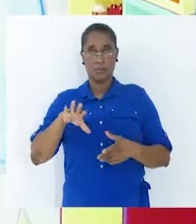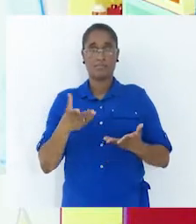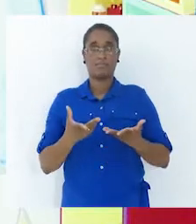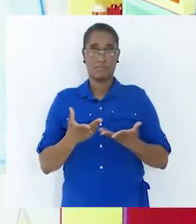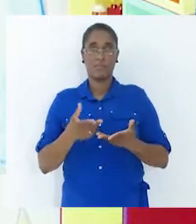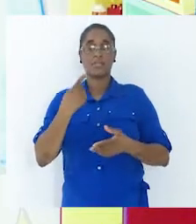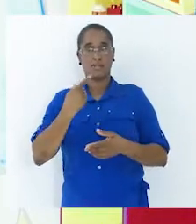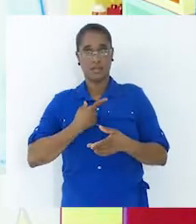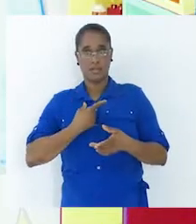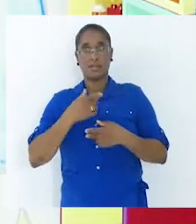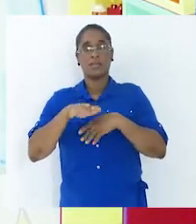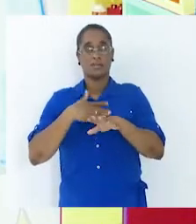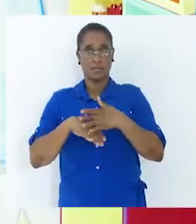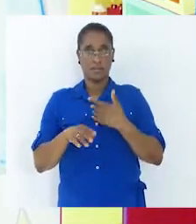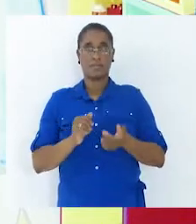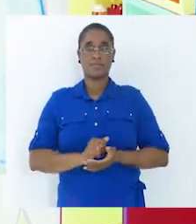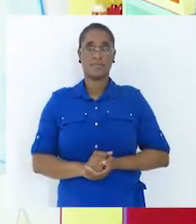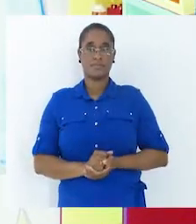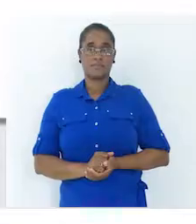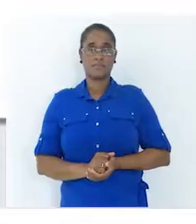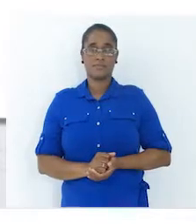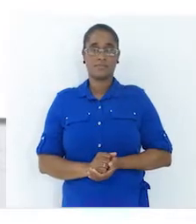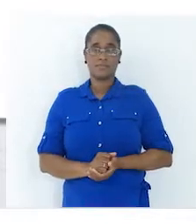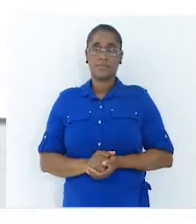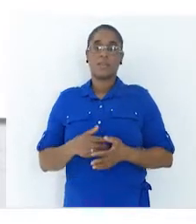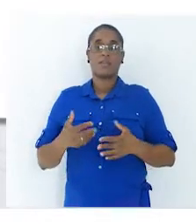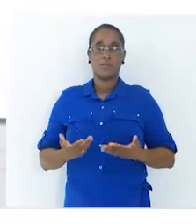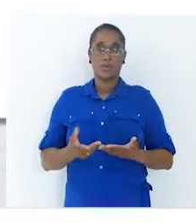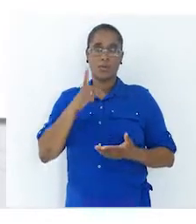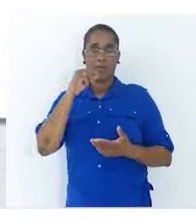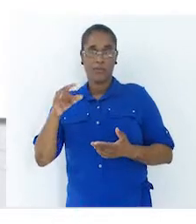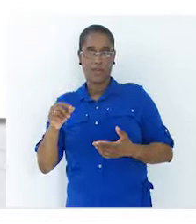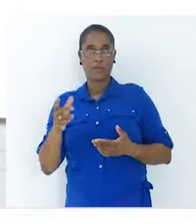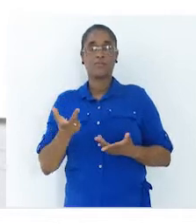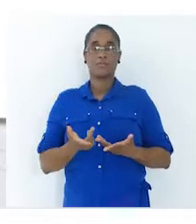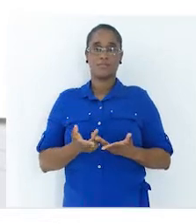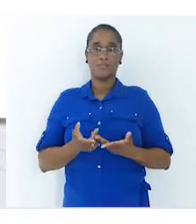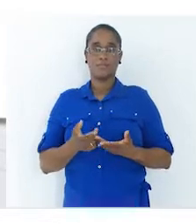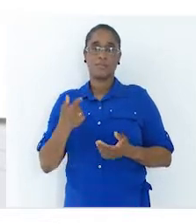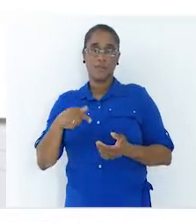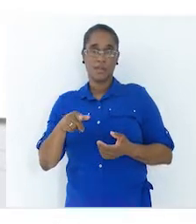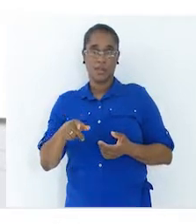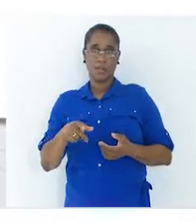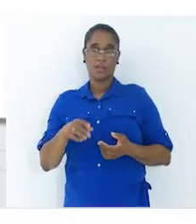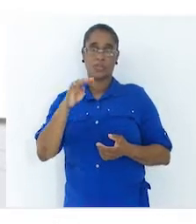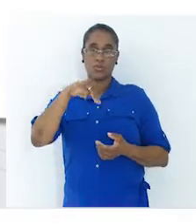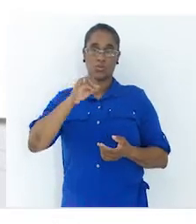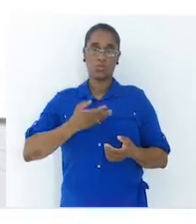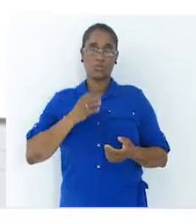que seja realizada. Então, o verbo vem no